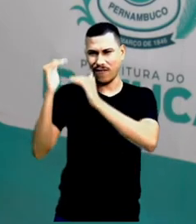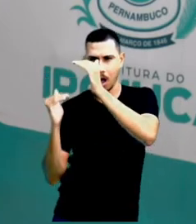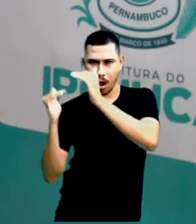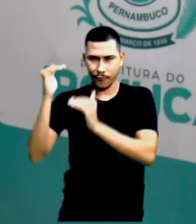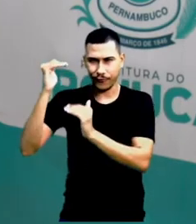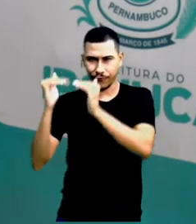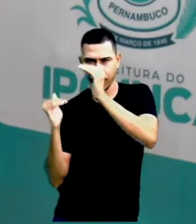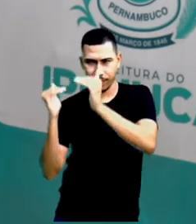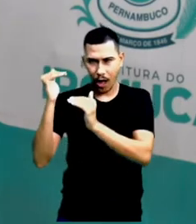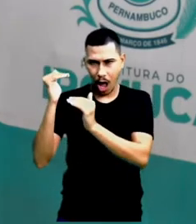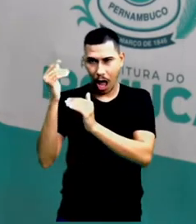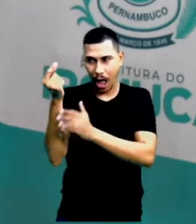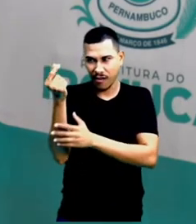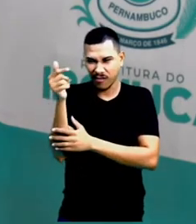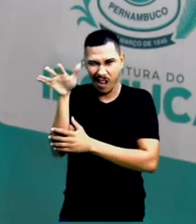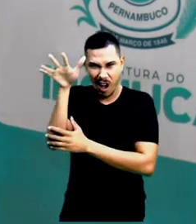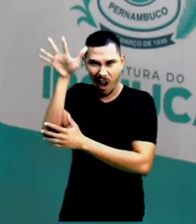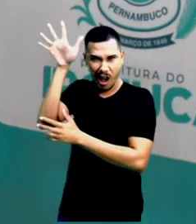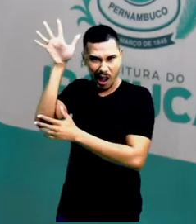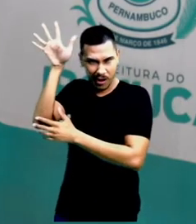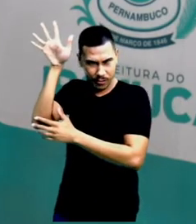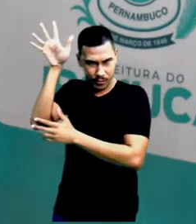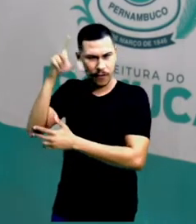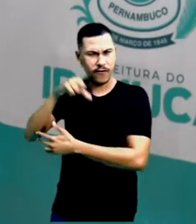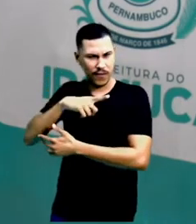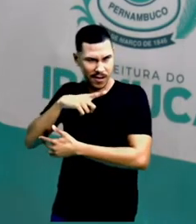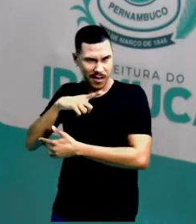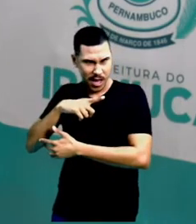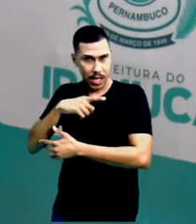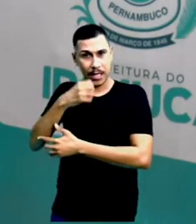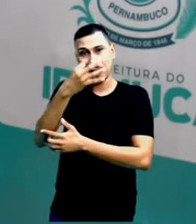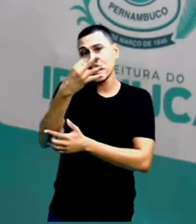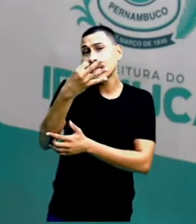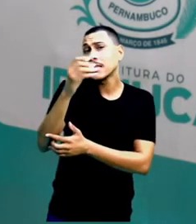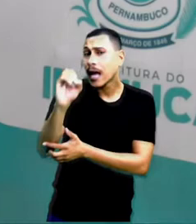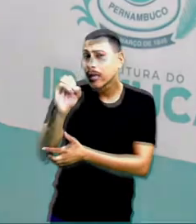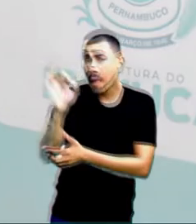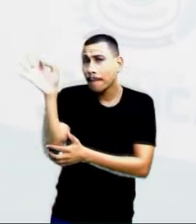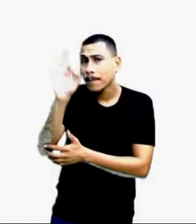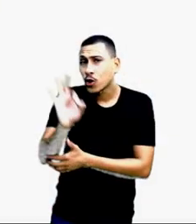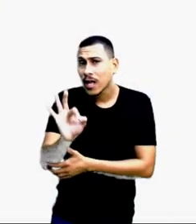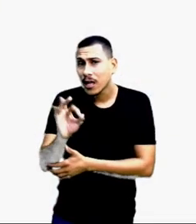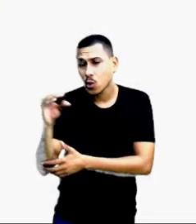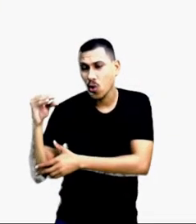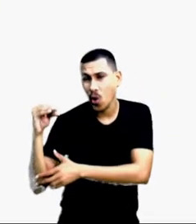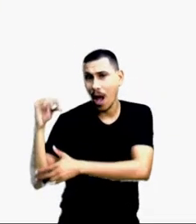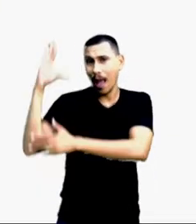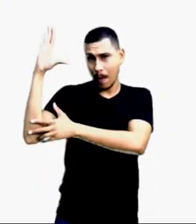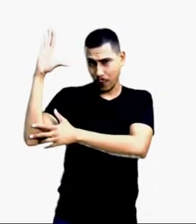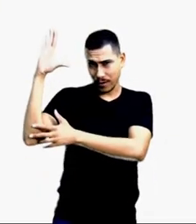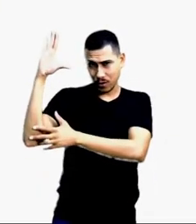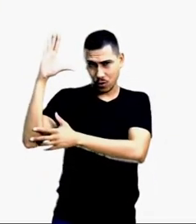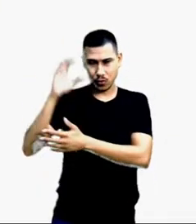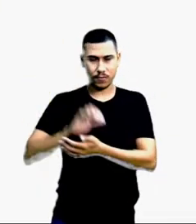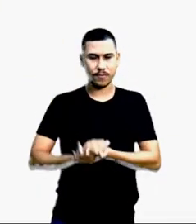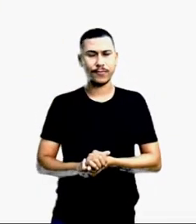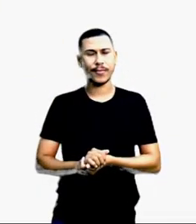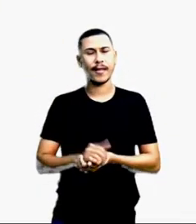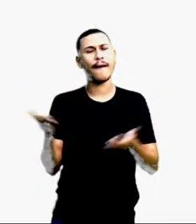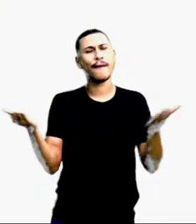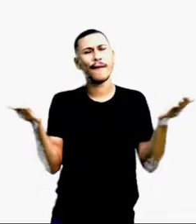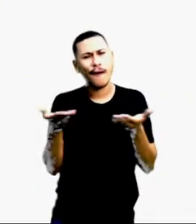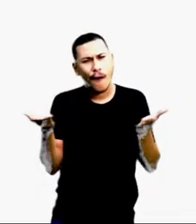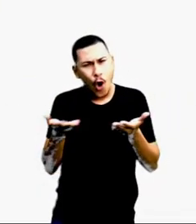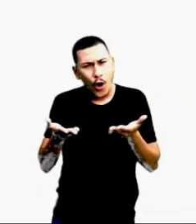esse pão vai ficar mais caro era um ajuste de trinta por cento então quanto